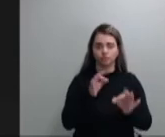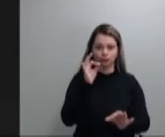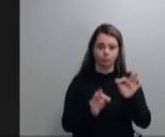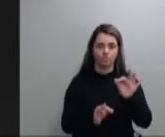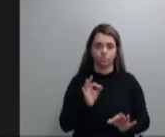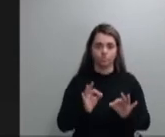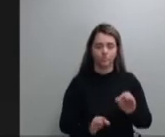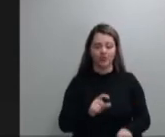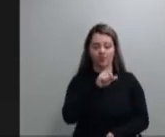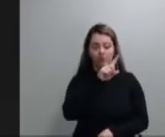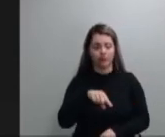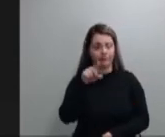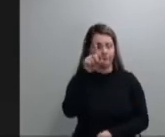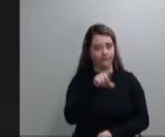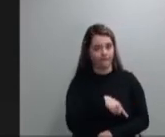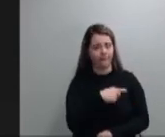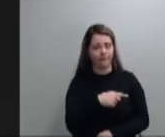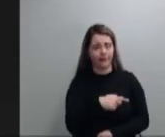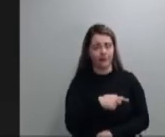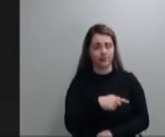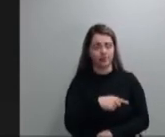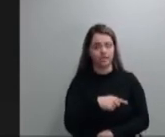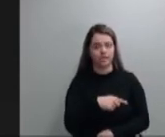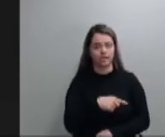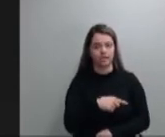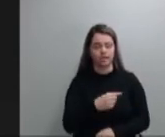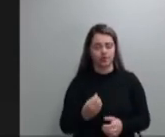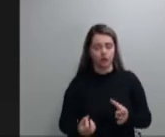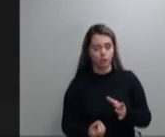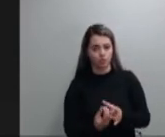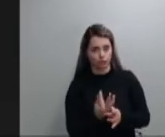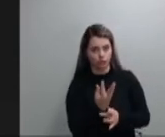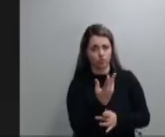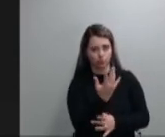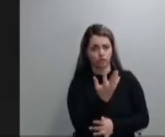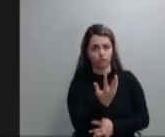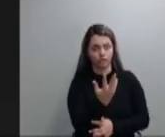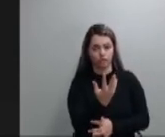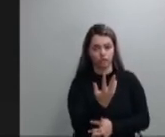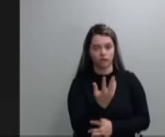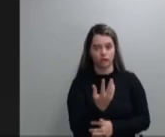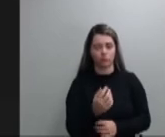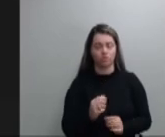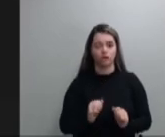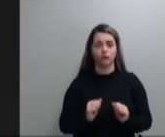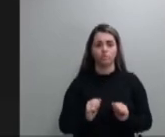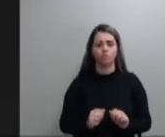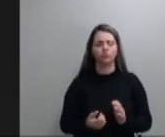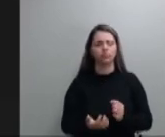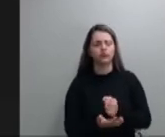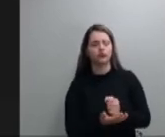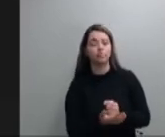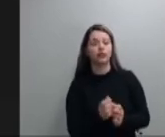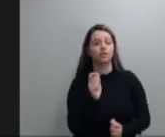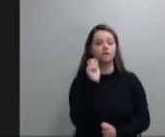cancelados ainda na fase embrionária de negociação o parágrafo 454 estabelece que os atos dos quais